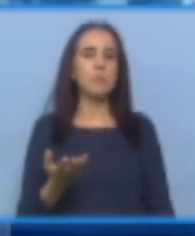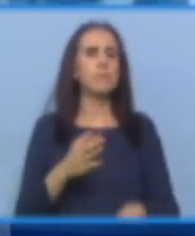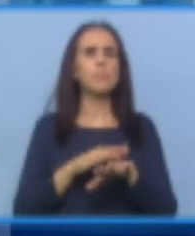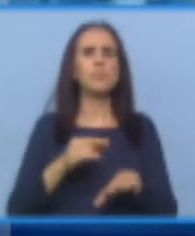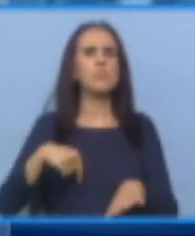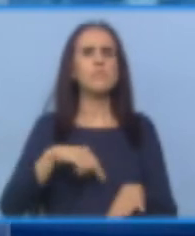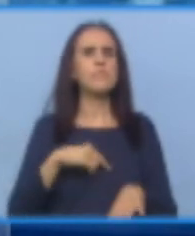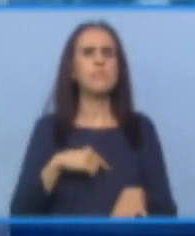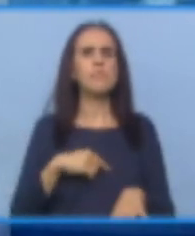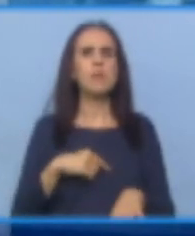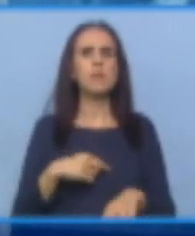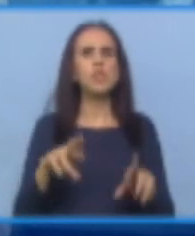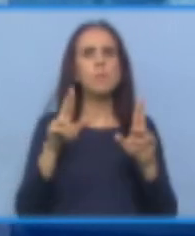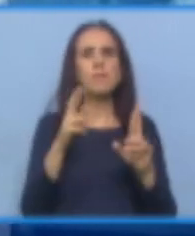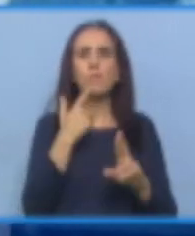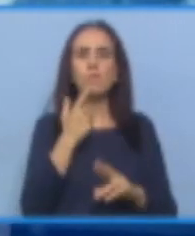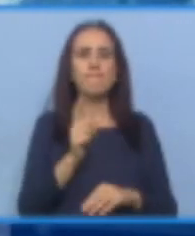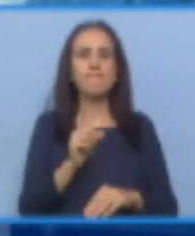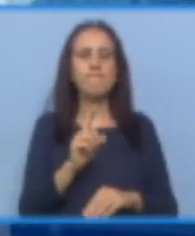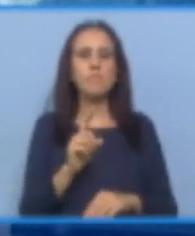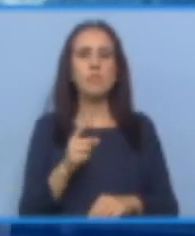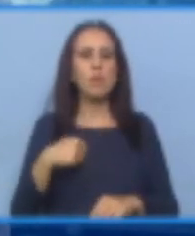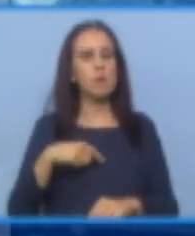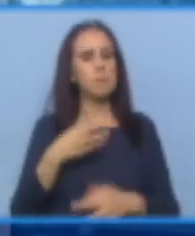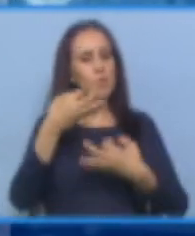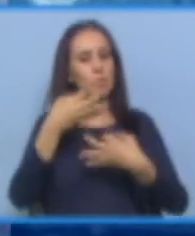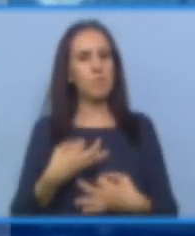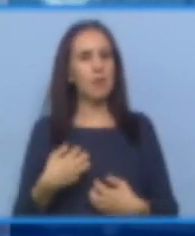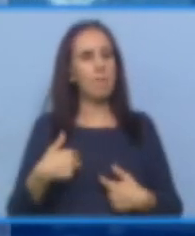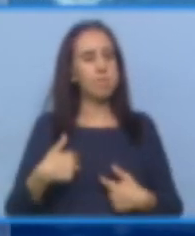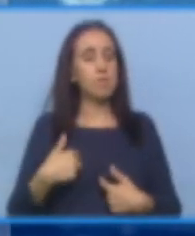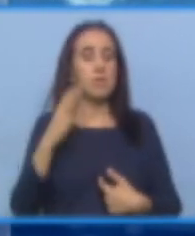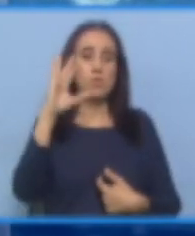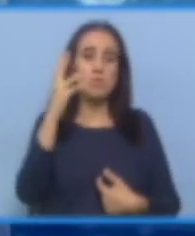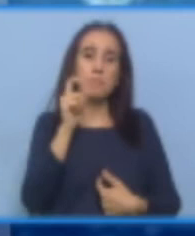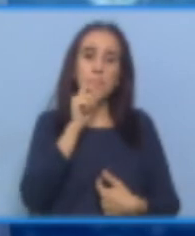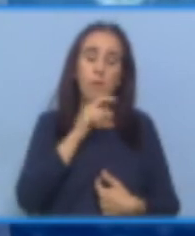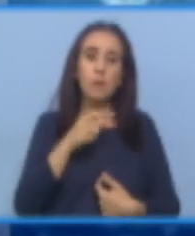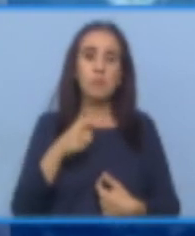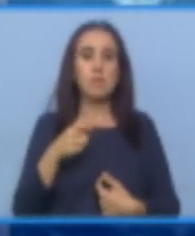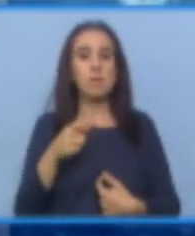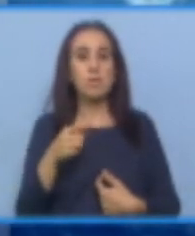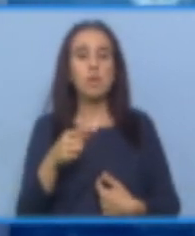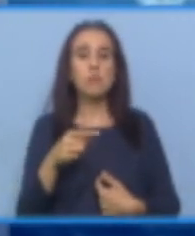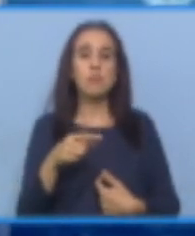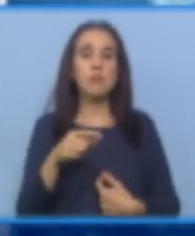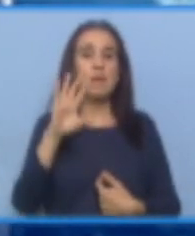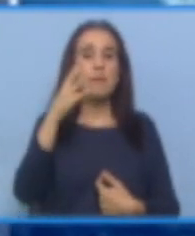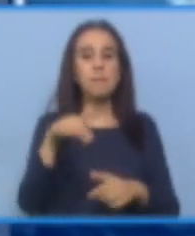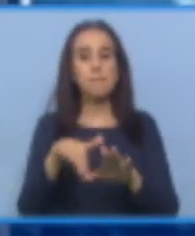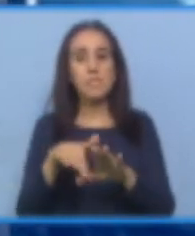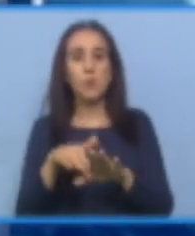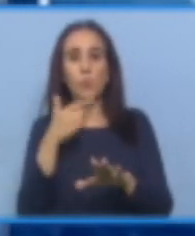não vamos com muitas expectativas, vamos até com alguma humildade, sabendo que pode acontecer não participarmos em tantos eventos,